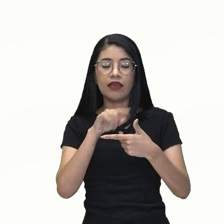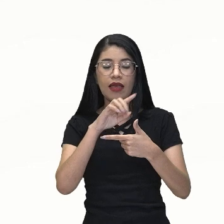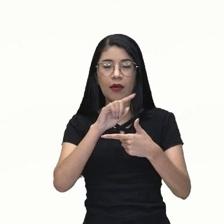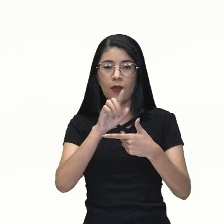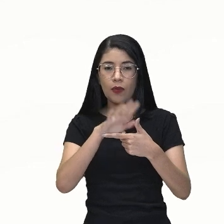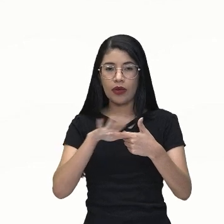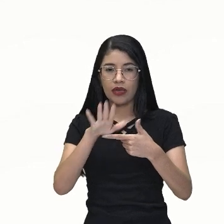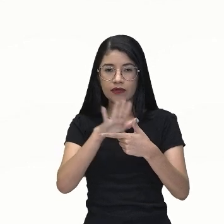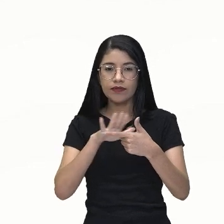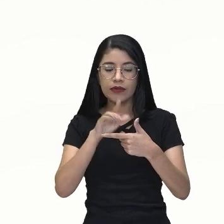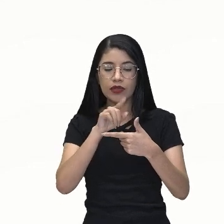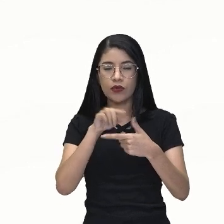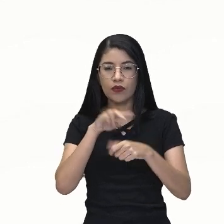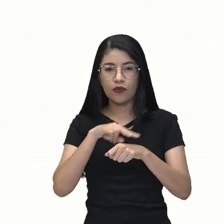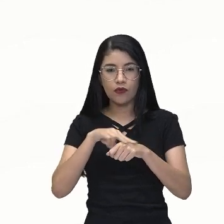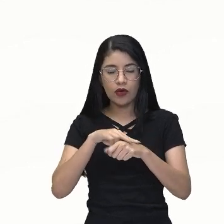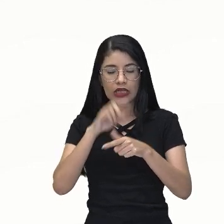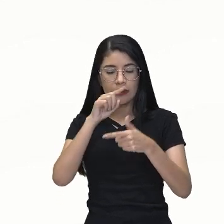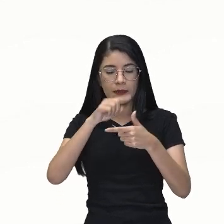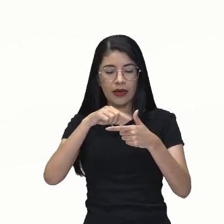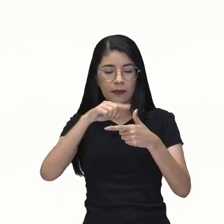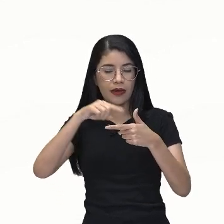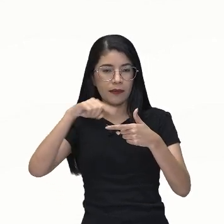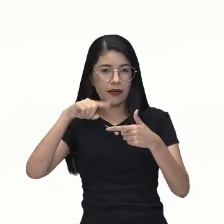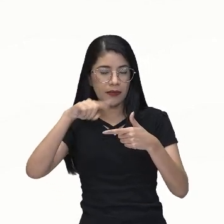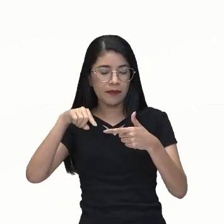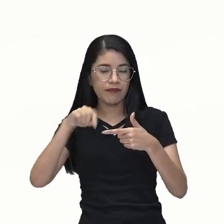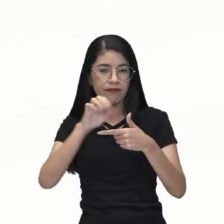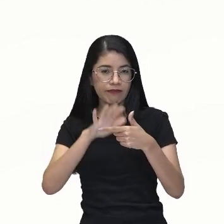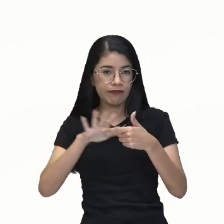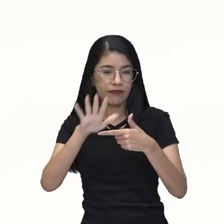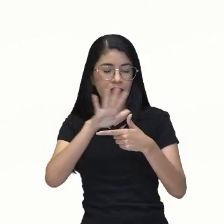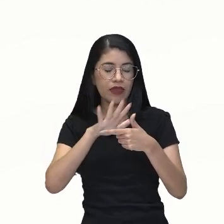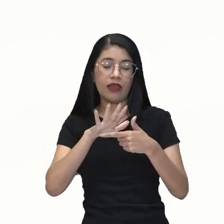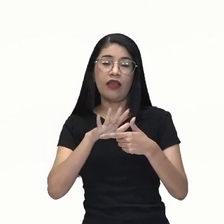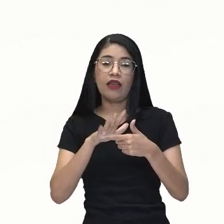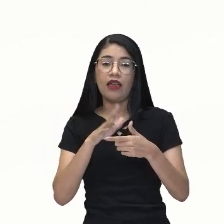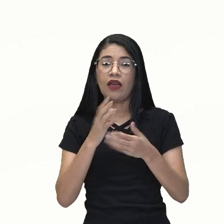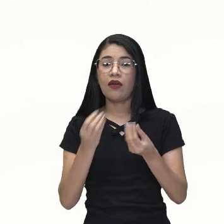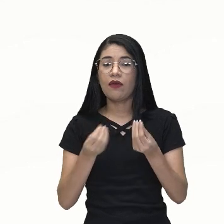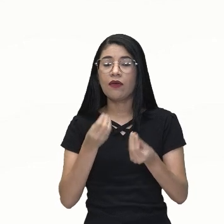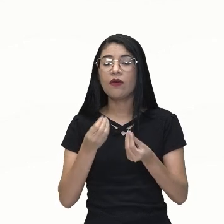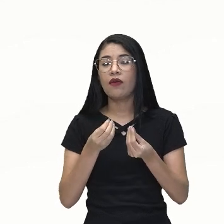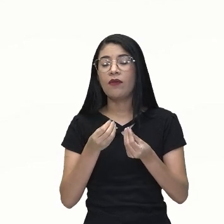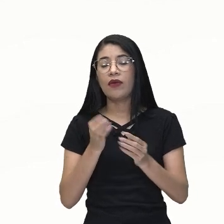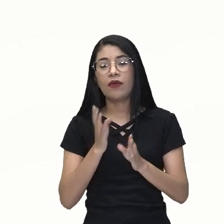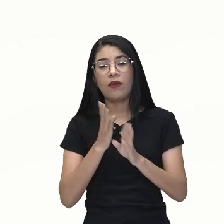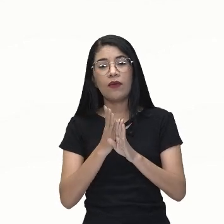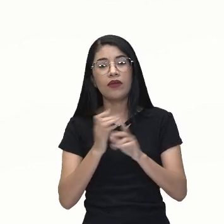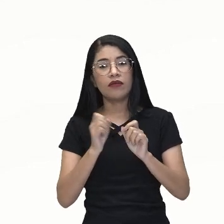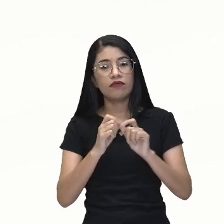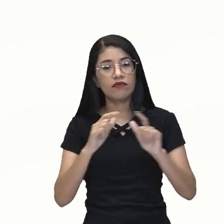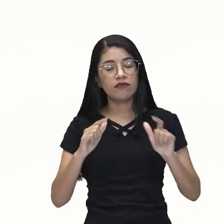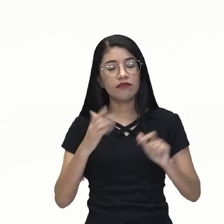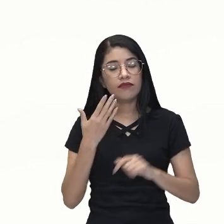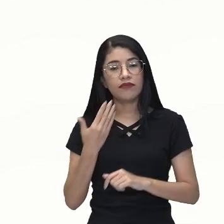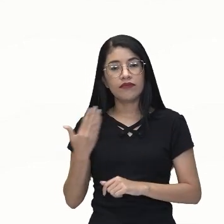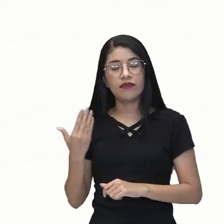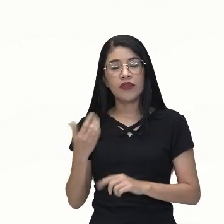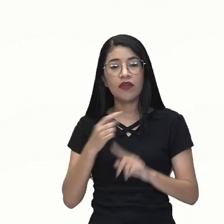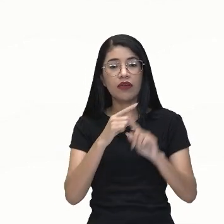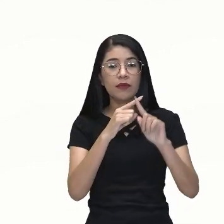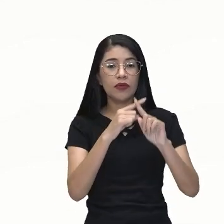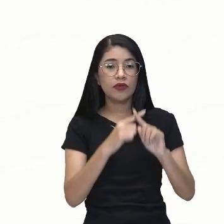pintando aqui de verde, ó. Então, a área você obtém justamente por essa fórmula. Você